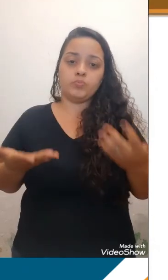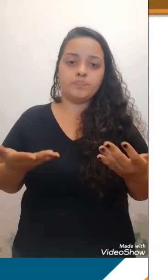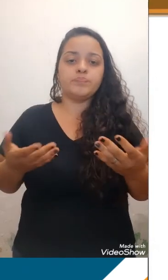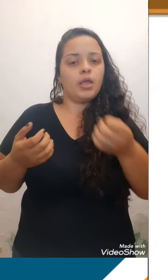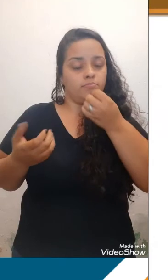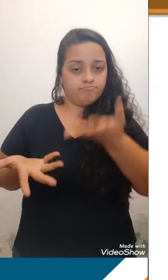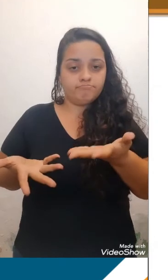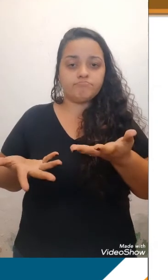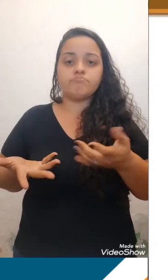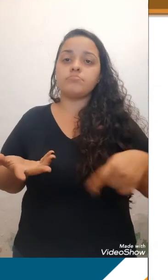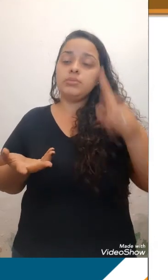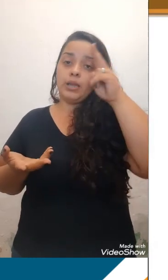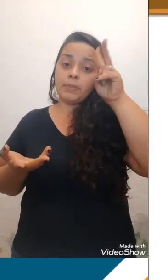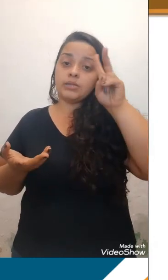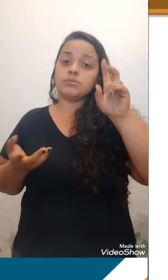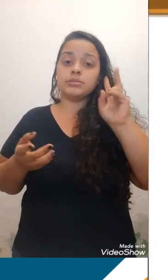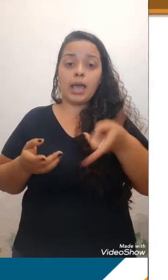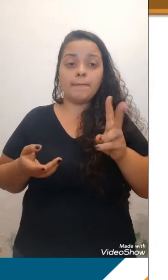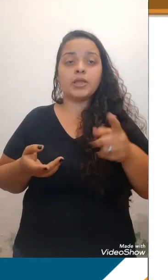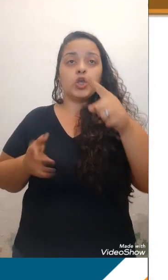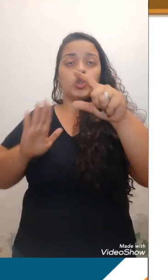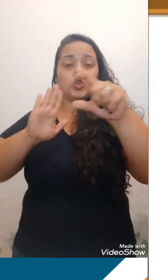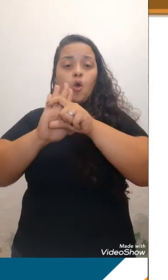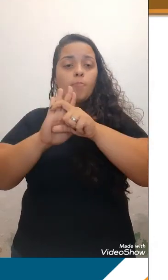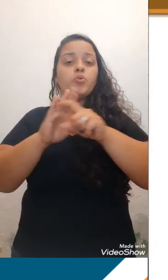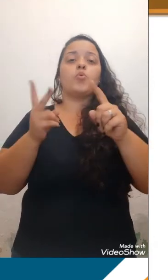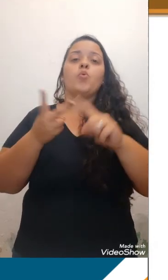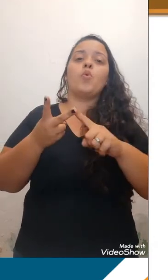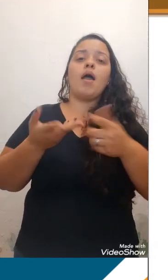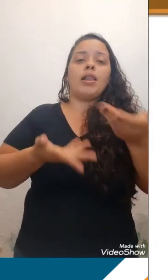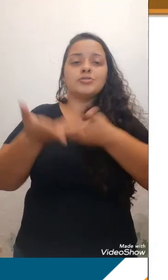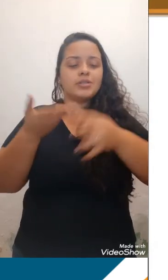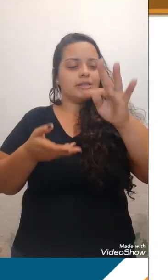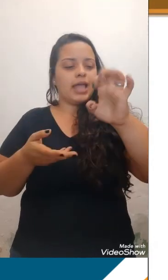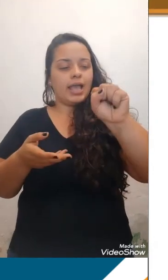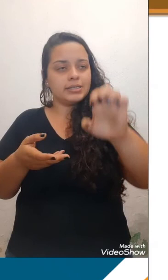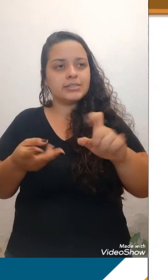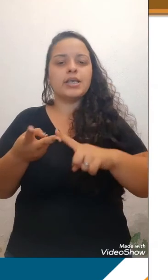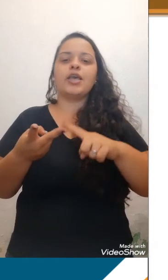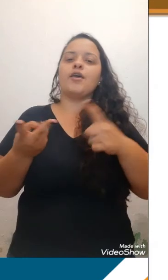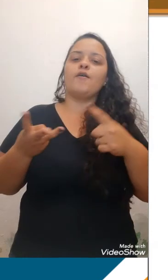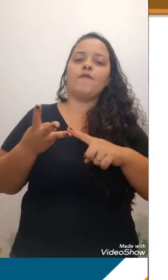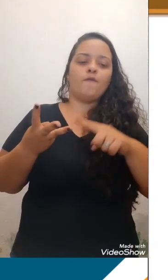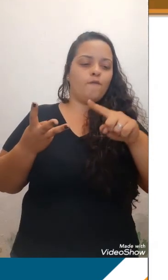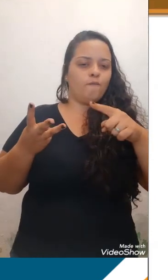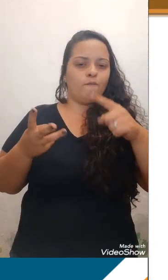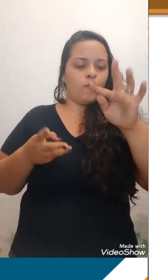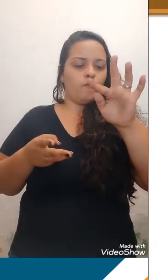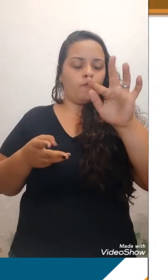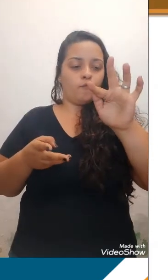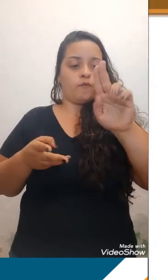desenvolvimento, tá certo? Lembrando sempre do tópico frasal relacionado à tese, a fundamentação,